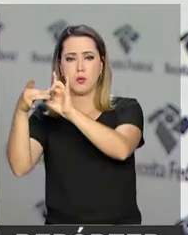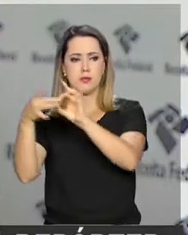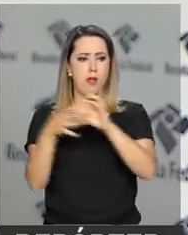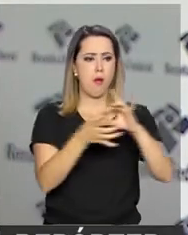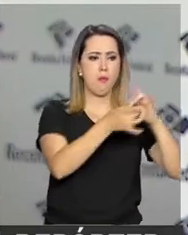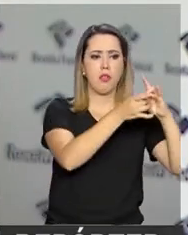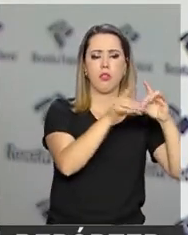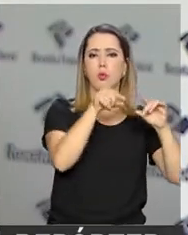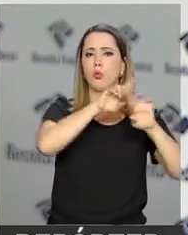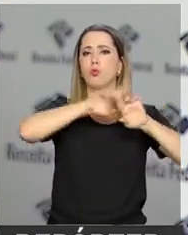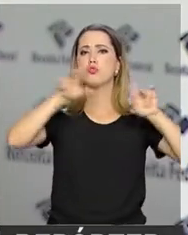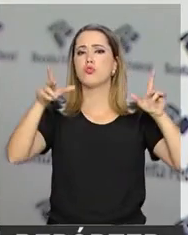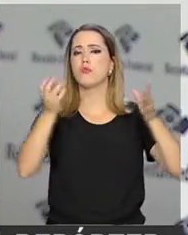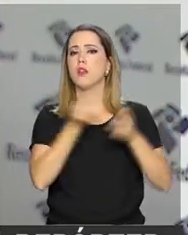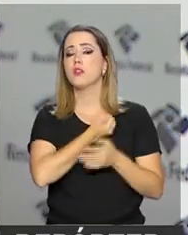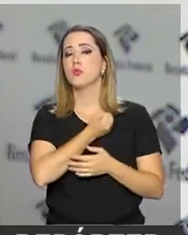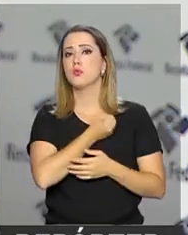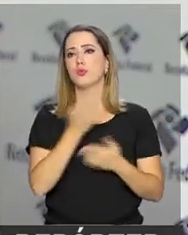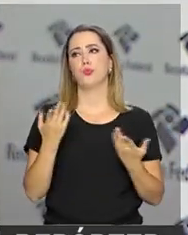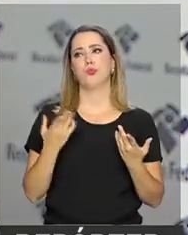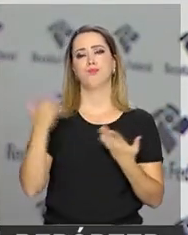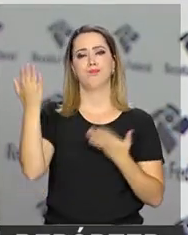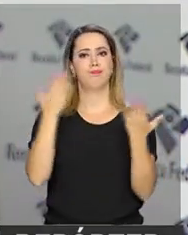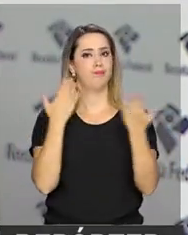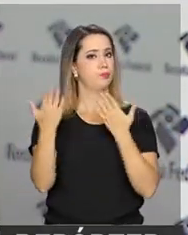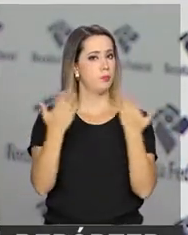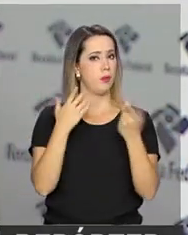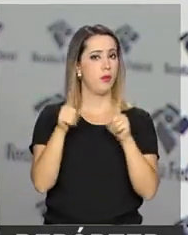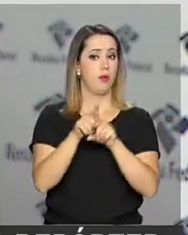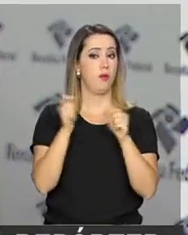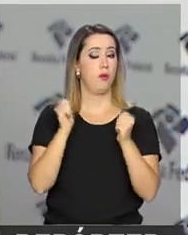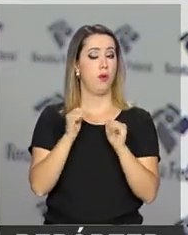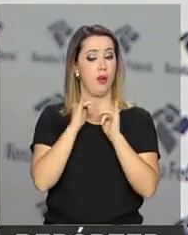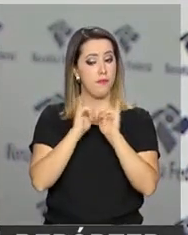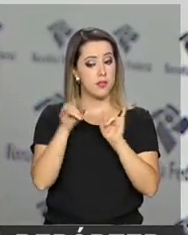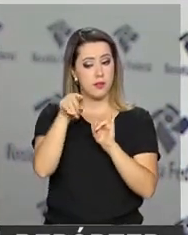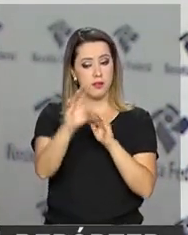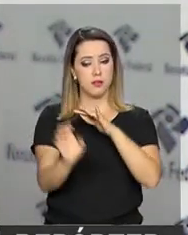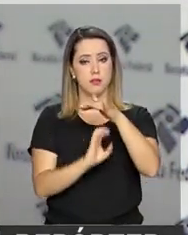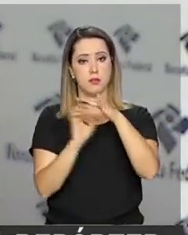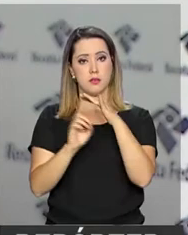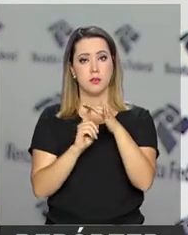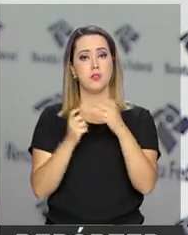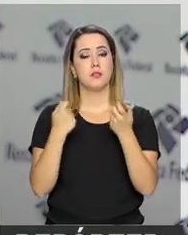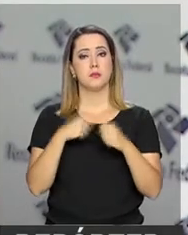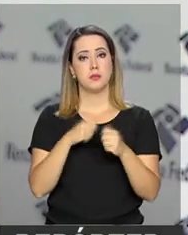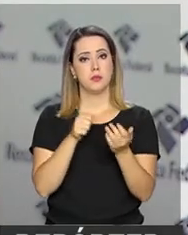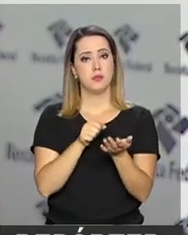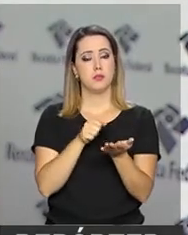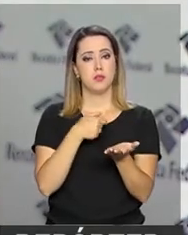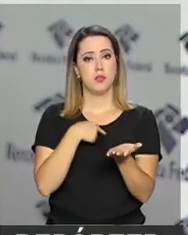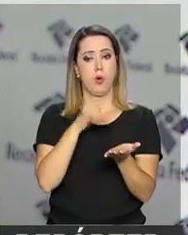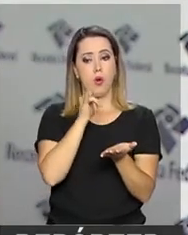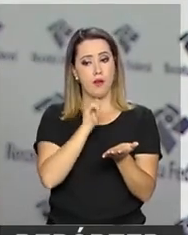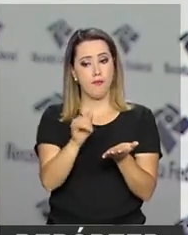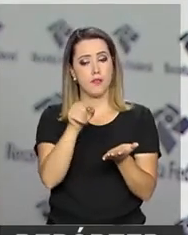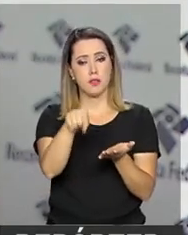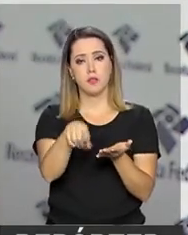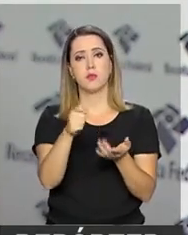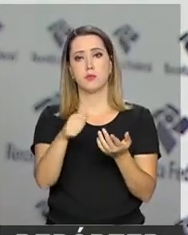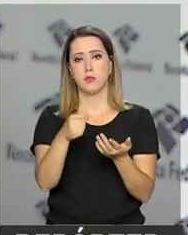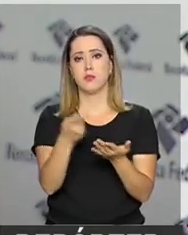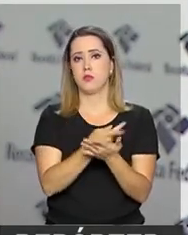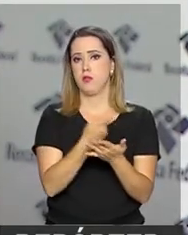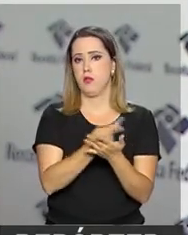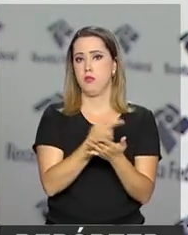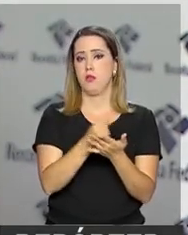municipais. E comunicamos a elas, elas têm um prazo agora de se autorregularizar e as autuações pela Receita e pelos fiscos estaduais e municipais